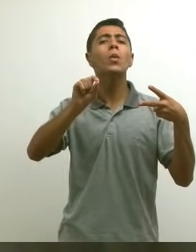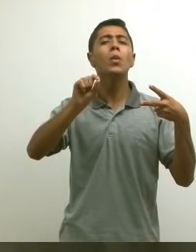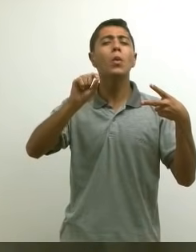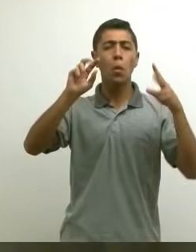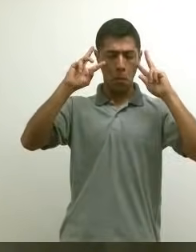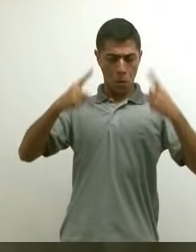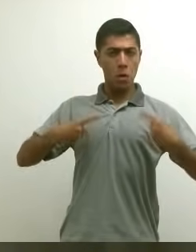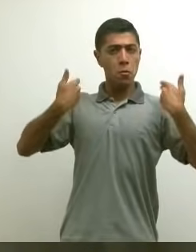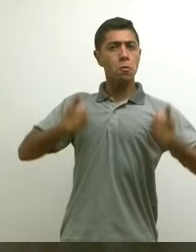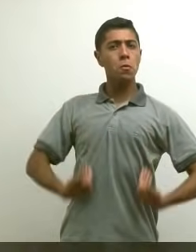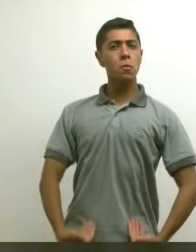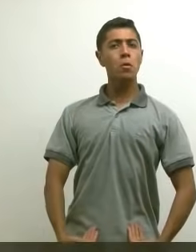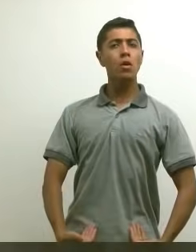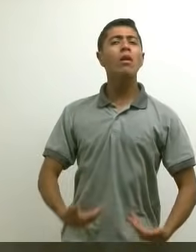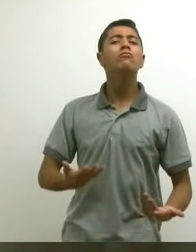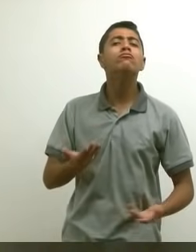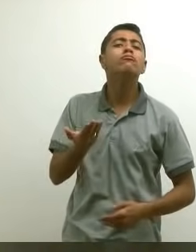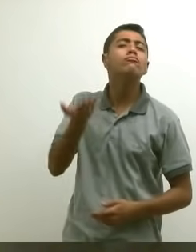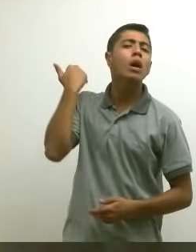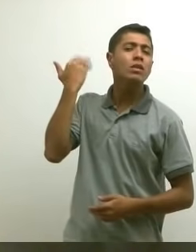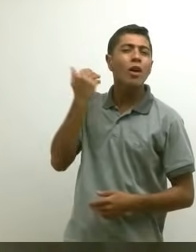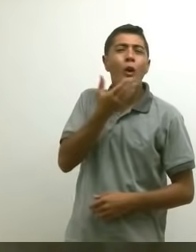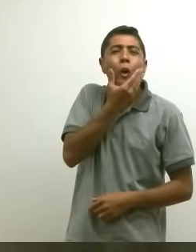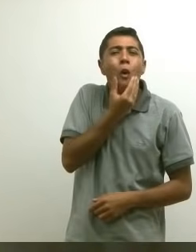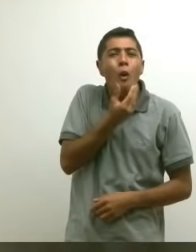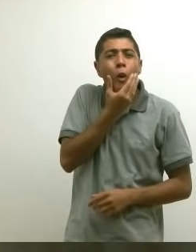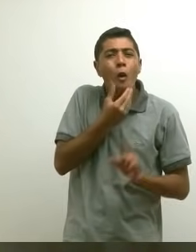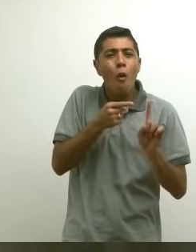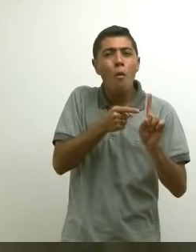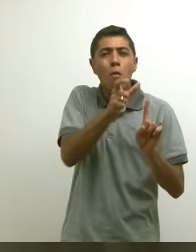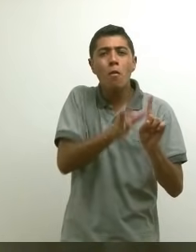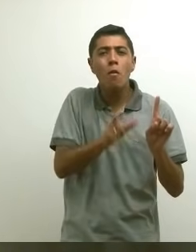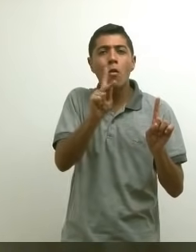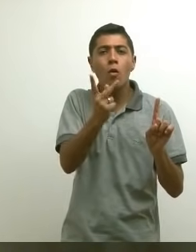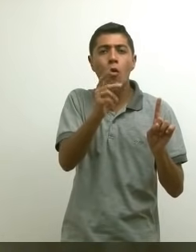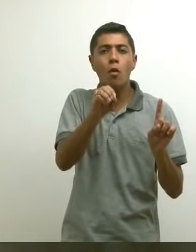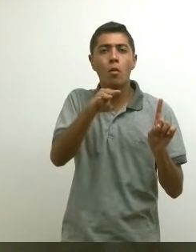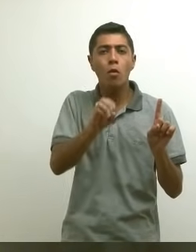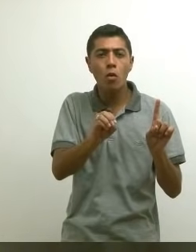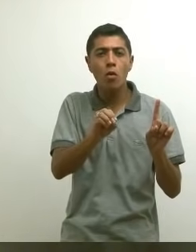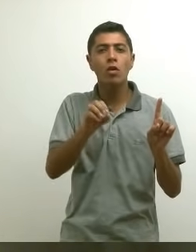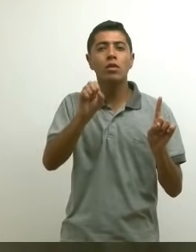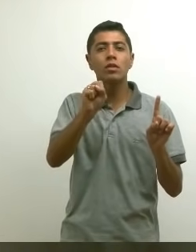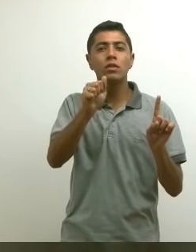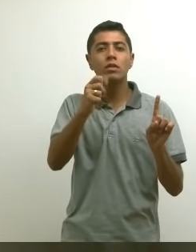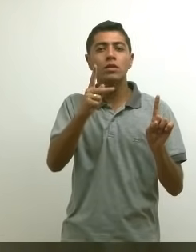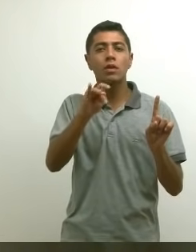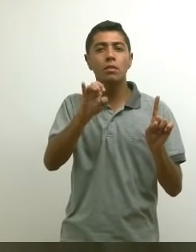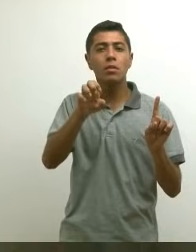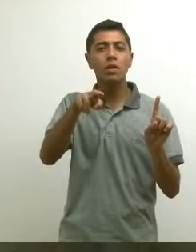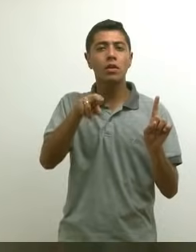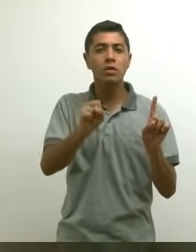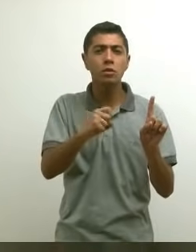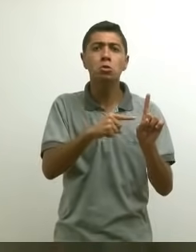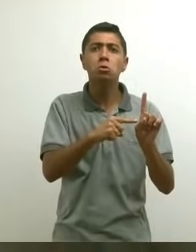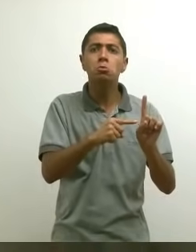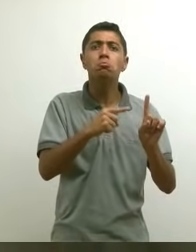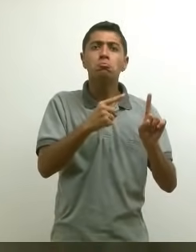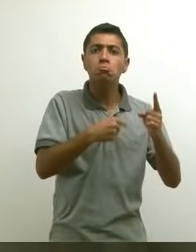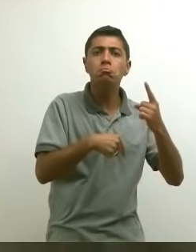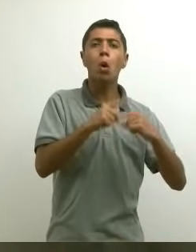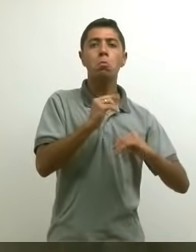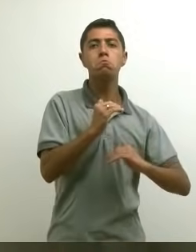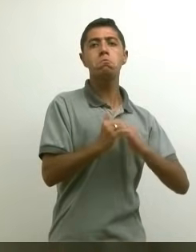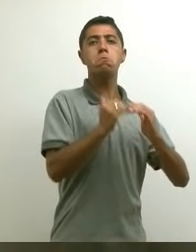um caminho que a gente chama o caminho dos hominídeos sabe que esse caminho dos hominídeos ele foi a saída da áfrica com isso merecedora da áfrica para